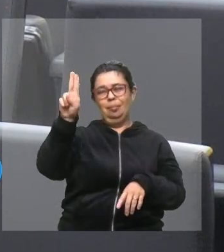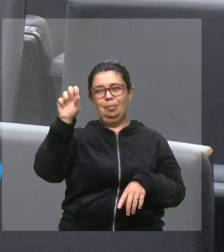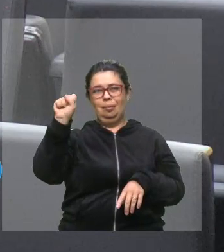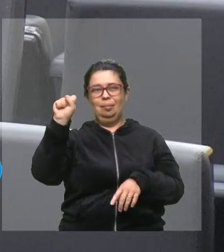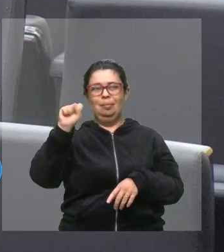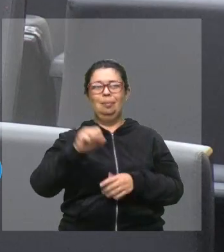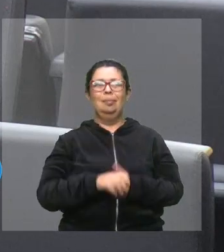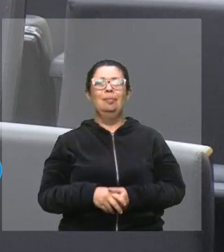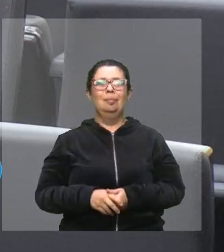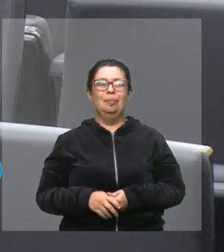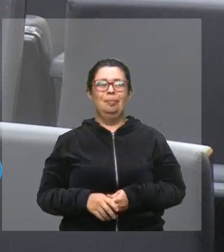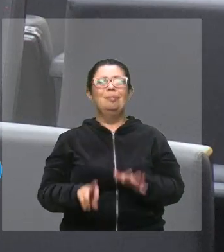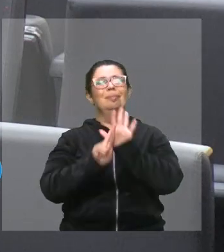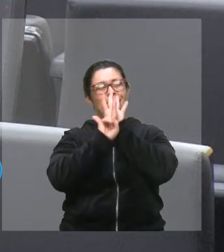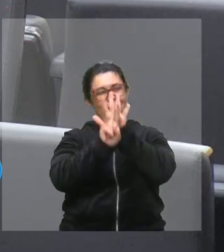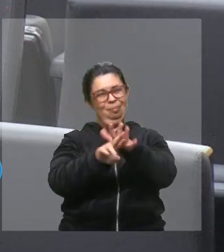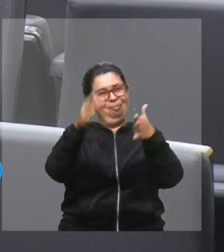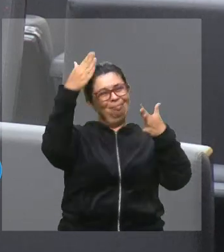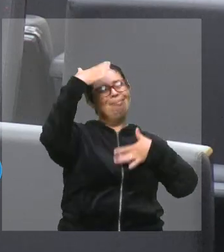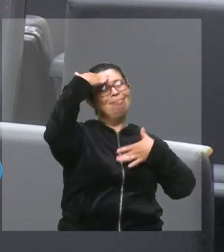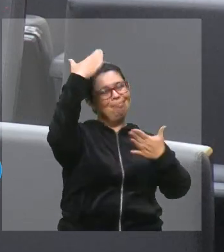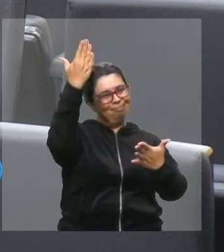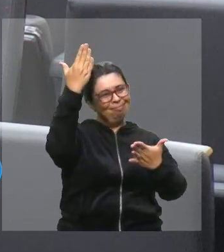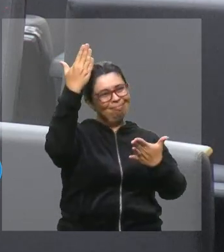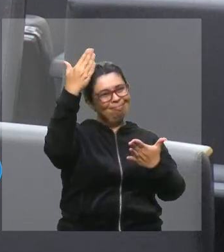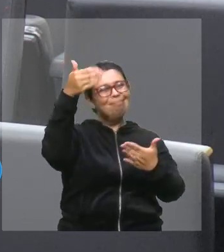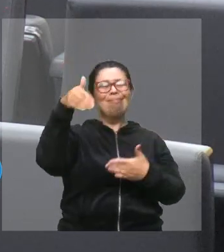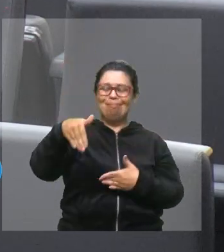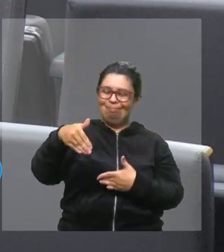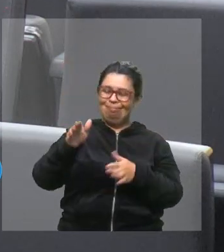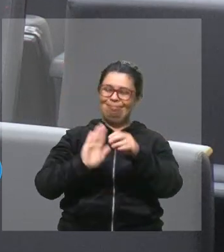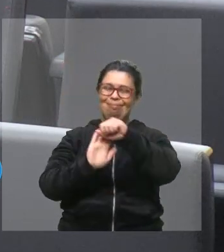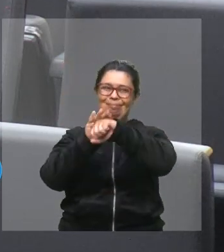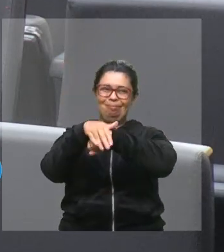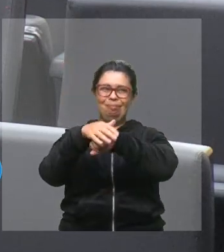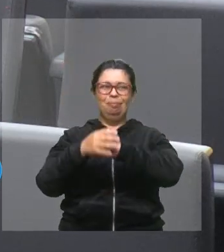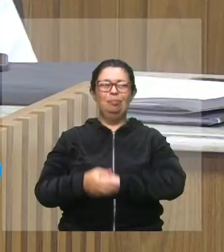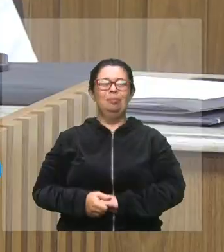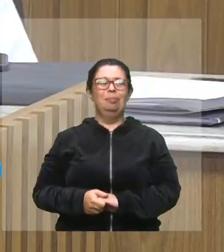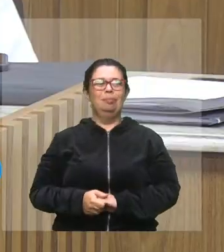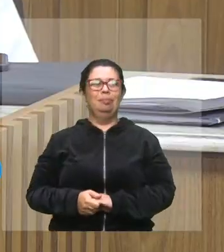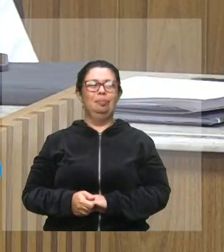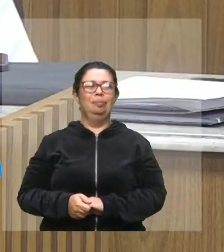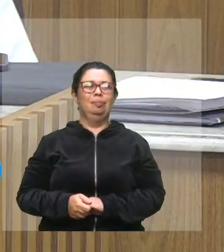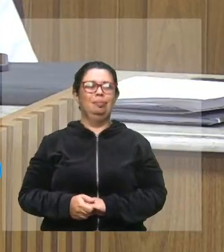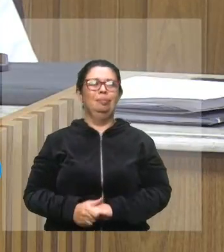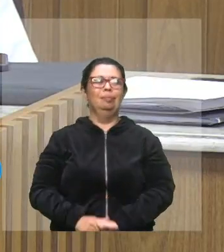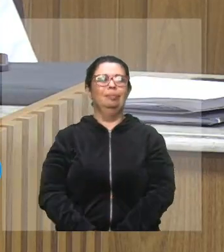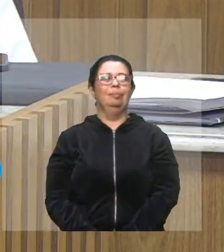muito bem representado. Muito obrigado por estar aqui nessa noite.